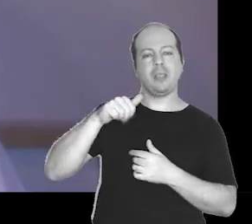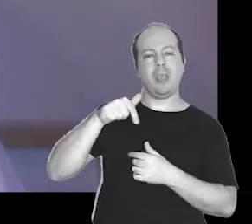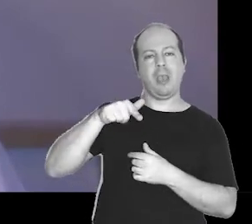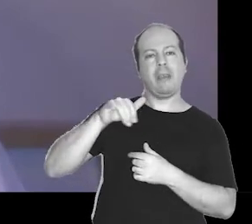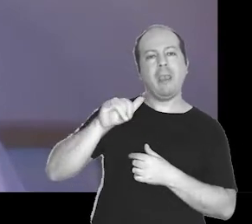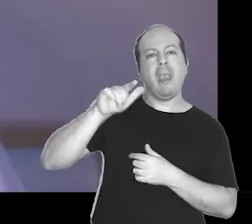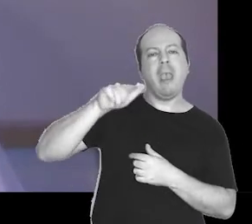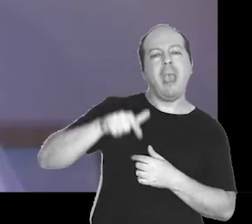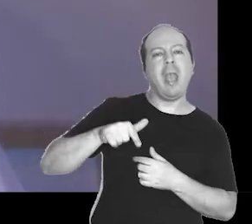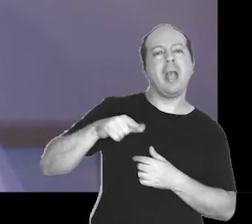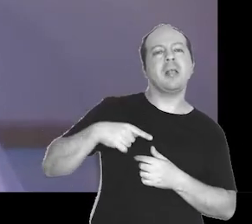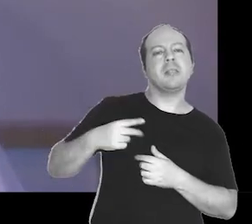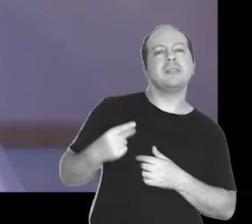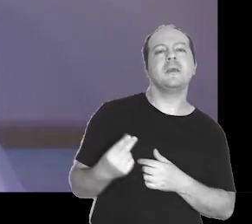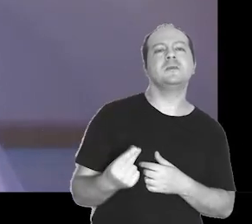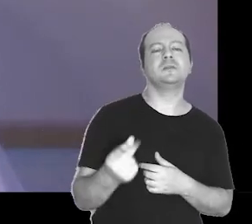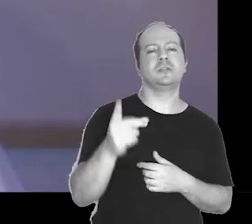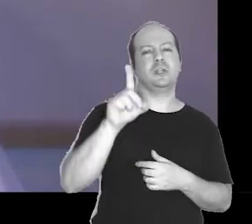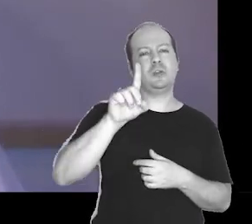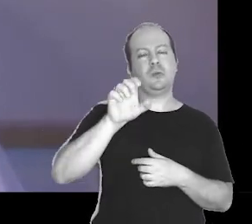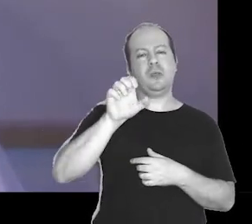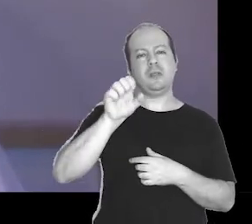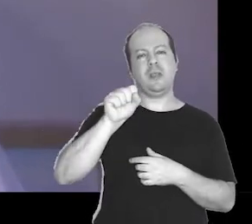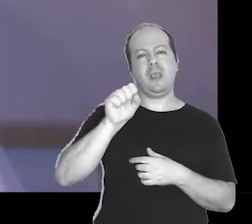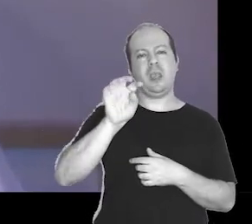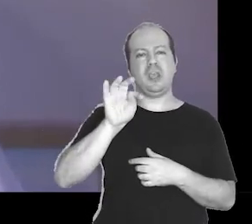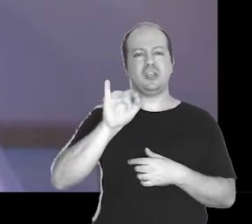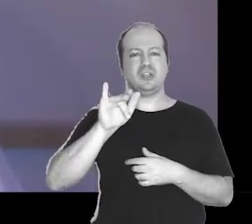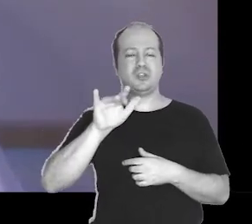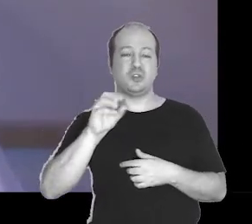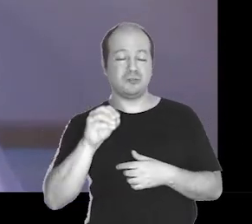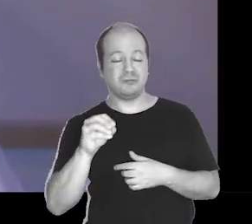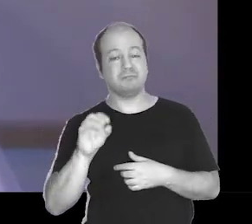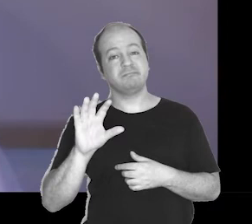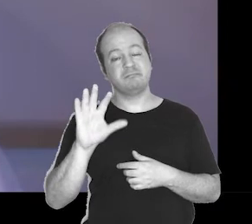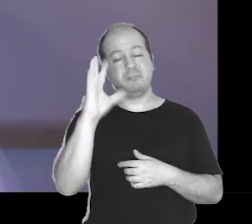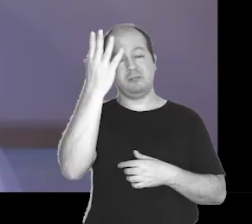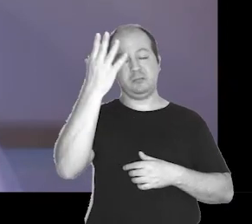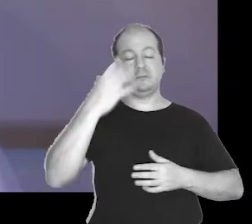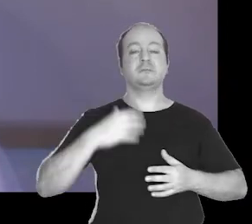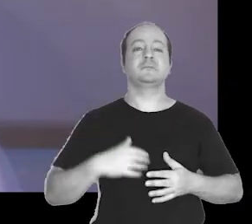destino, o imponderável,